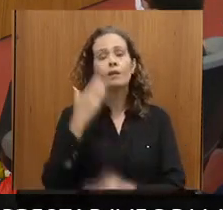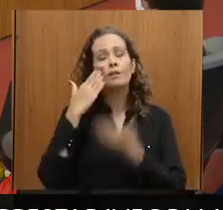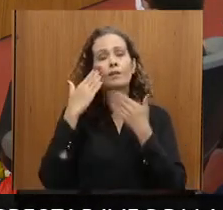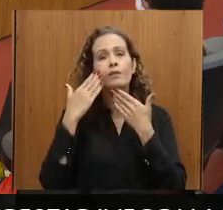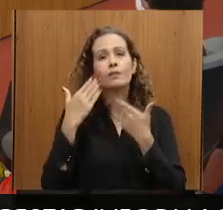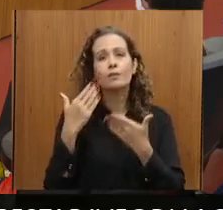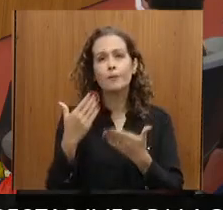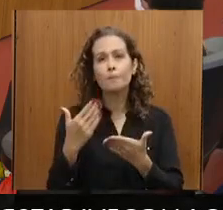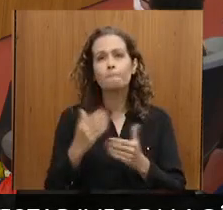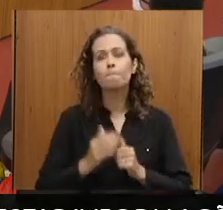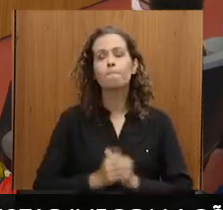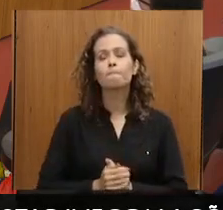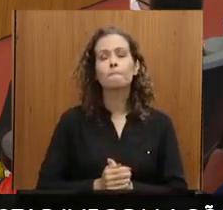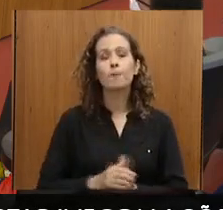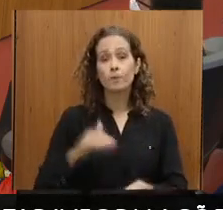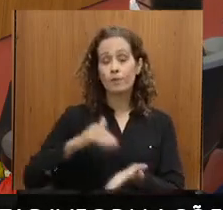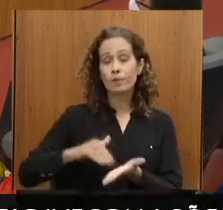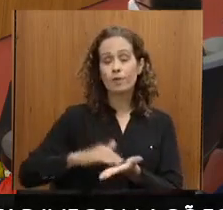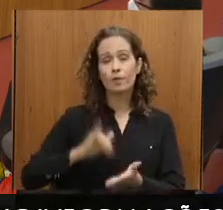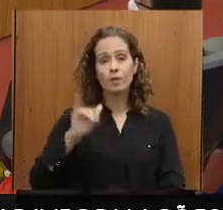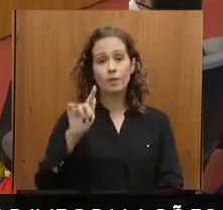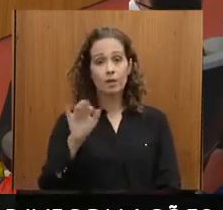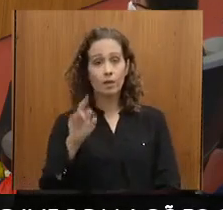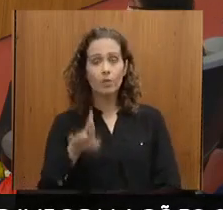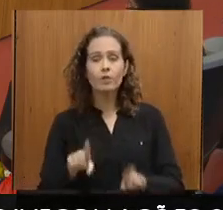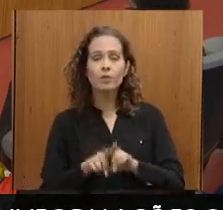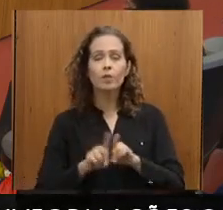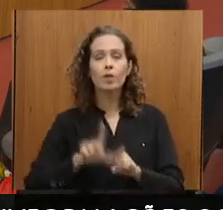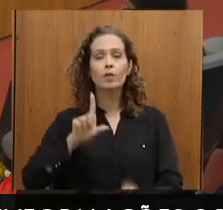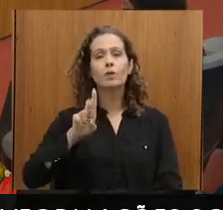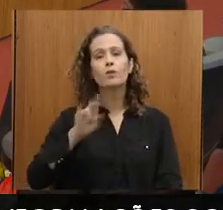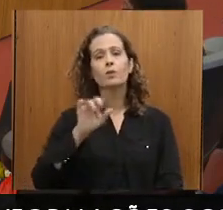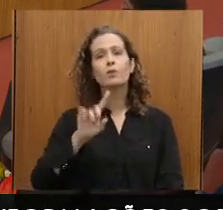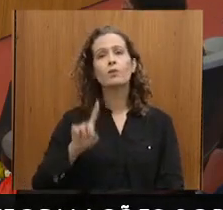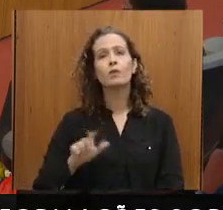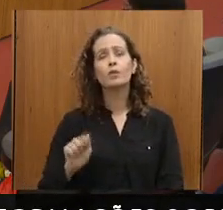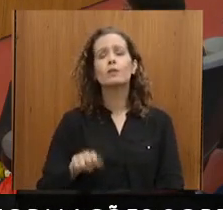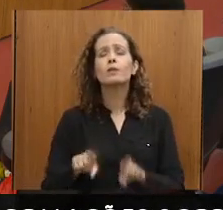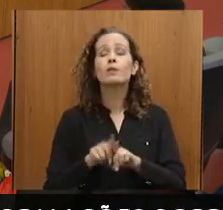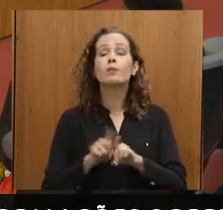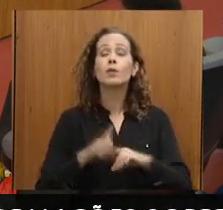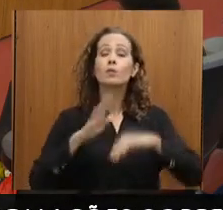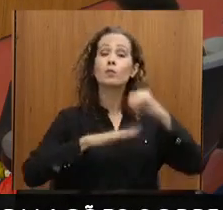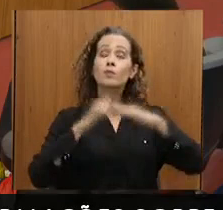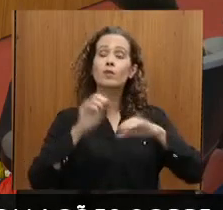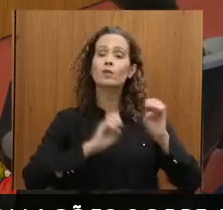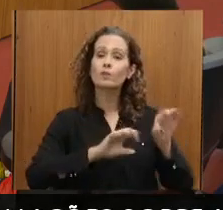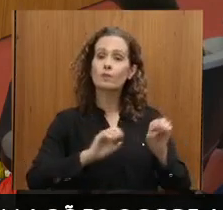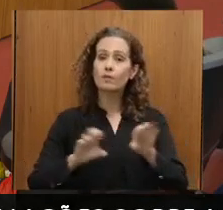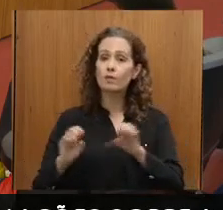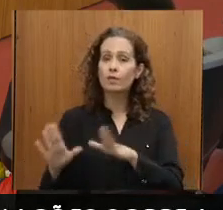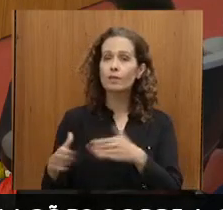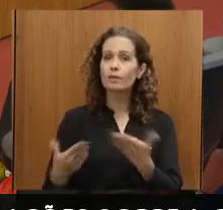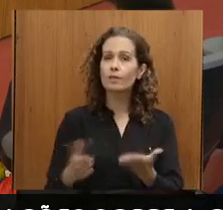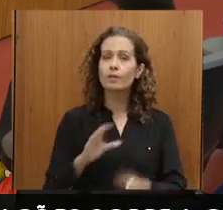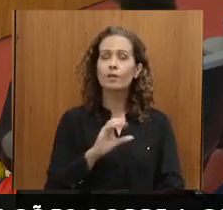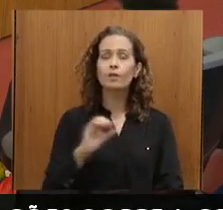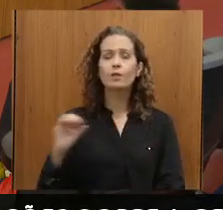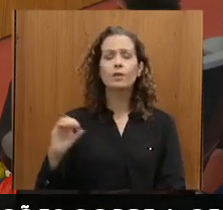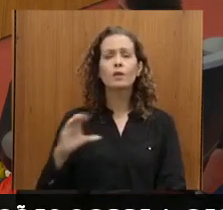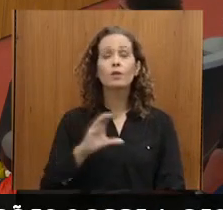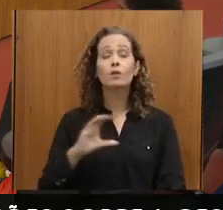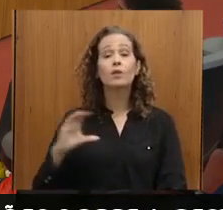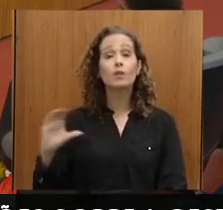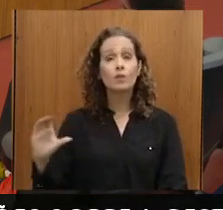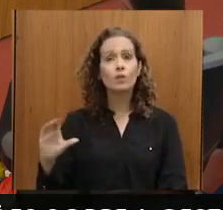presença do secretário Igor Eto, da secretária Luísa Cardoso Barreto e dos profissionais em educação, através da coordenadora Geraldo